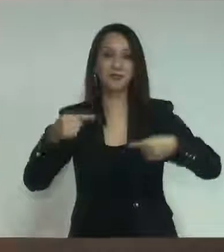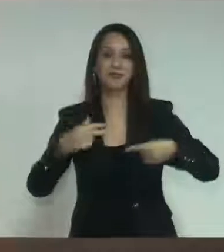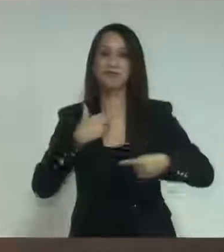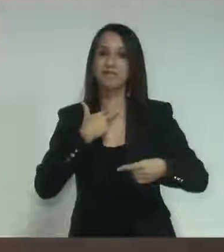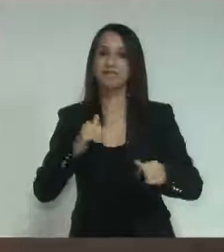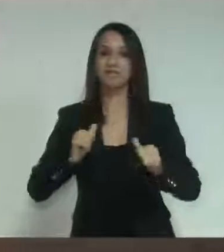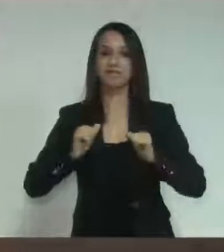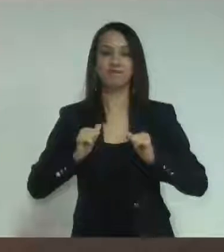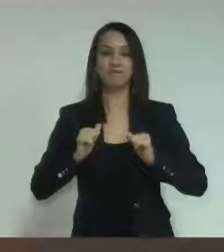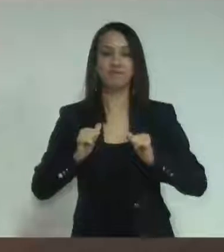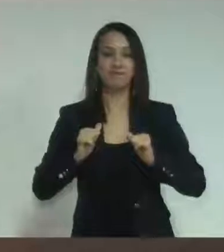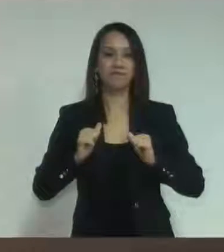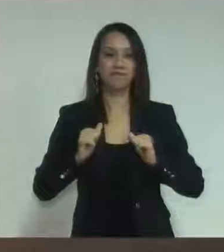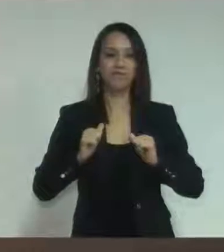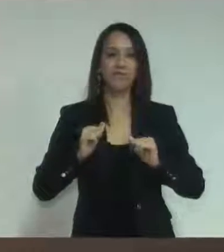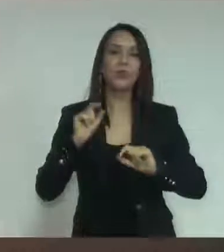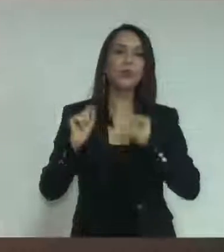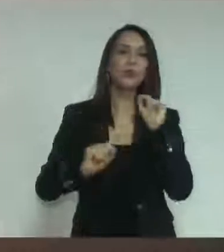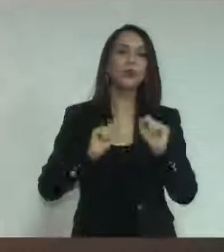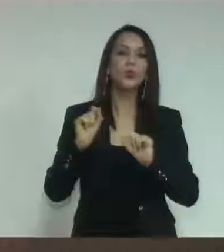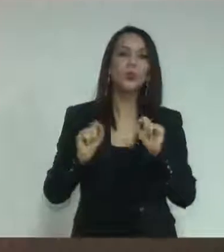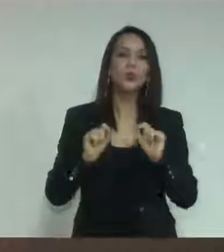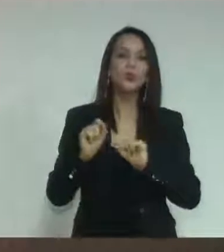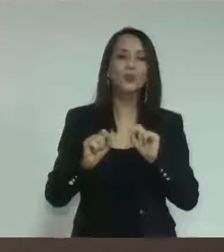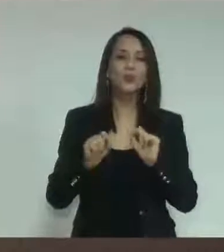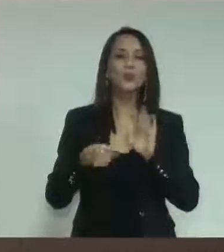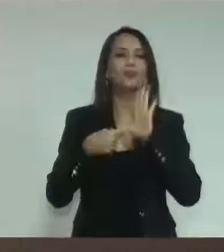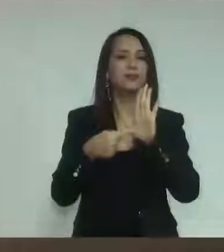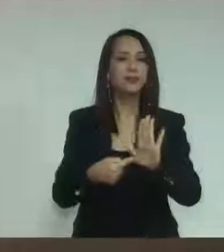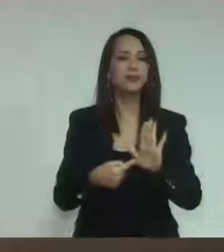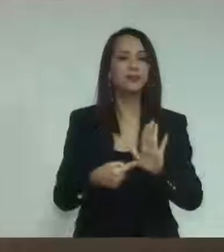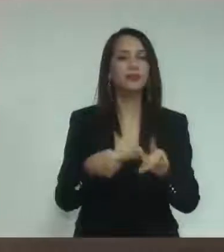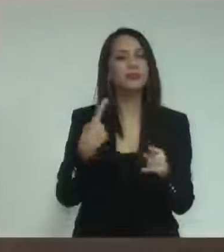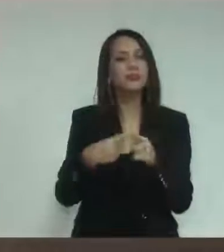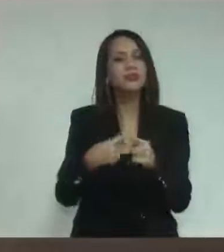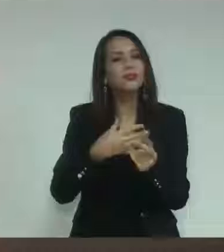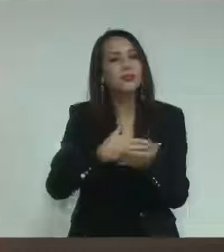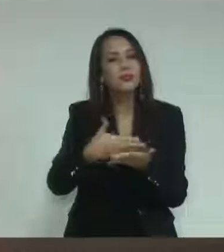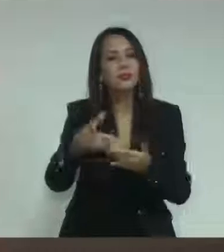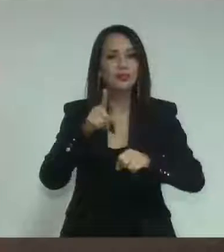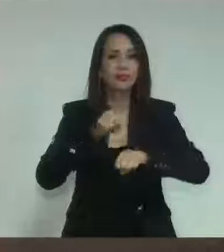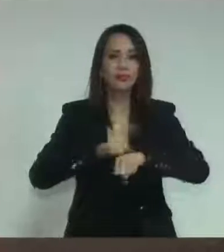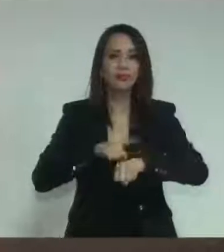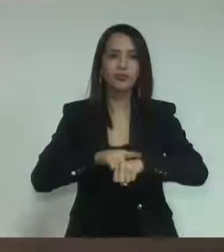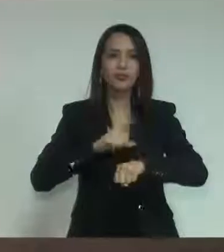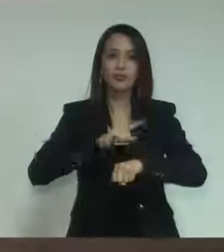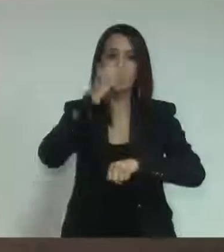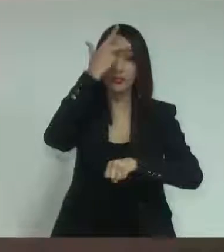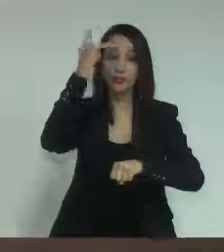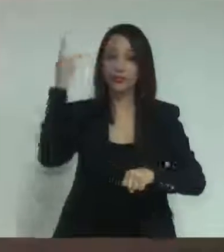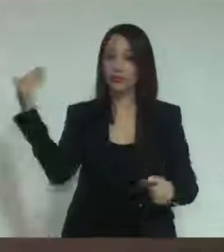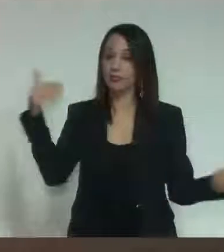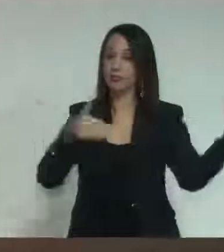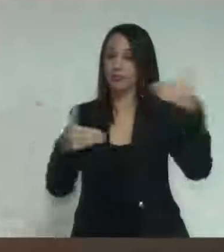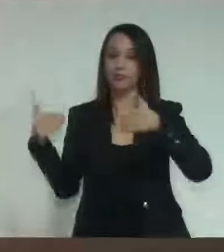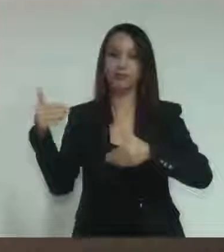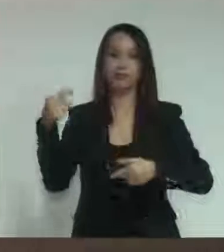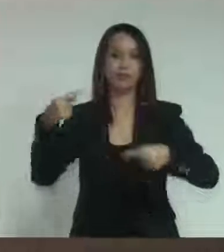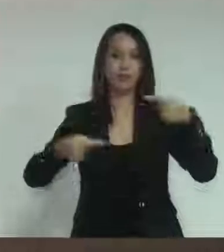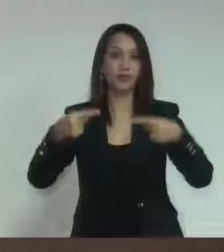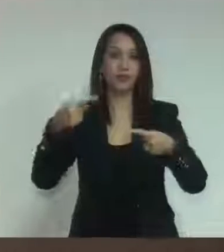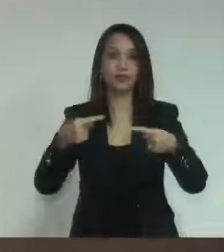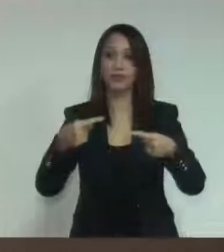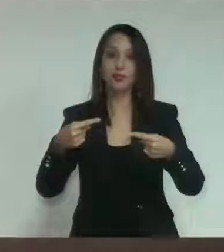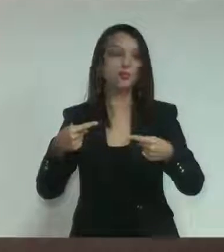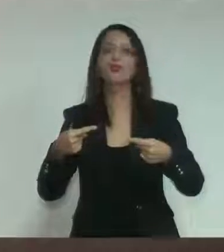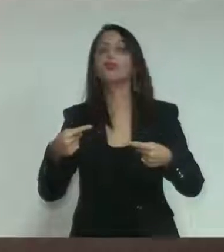isso. Por que eu estou buscando esse caminho? Porque a partir do momento que mais pessoas se envolveram na política, ainda não é sinal